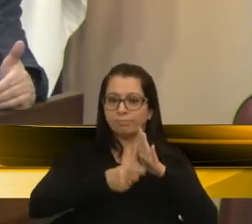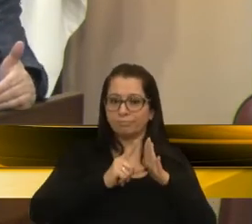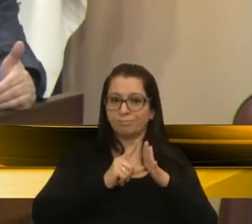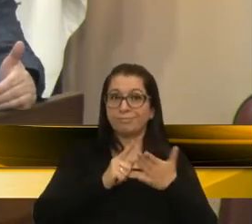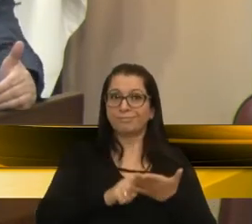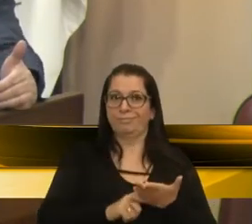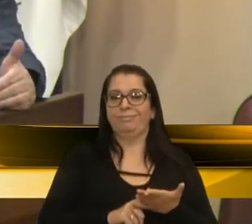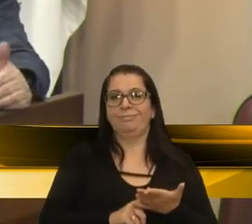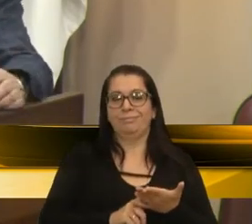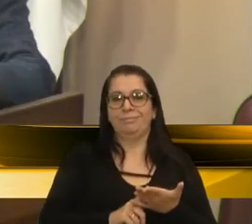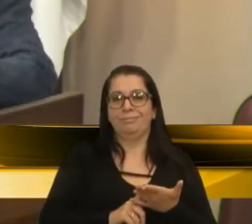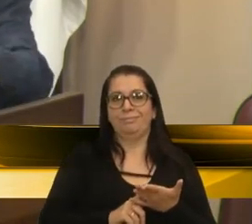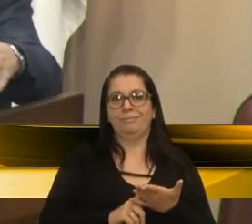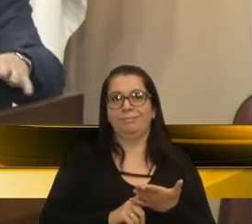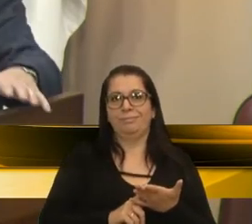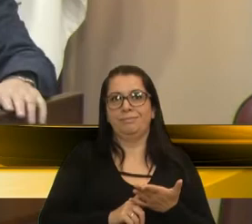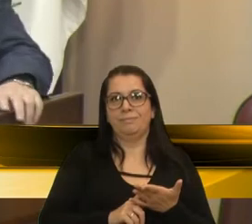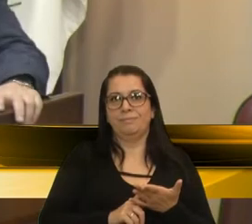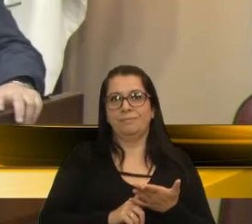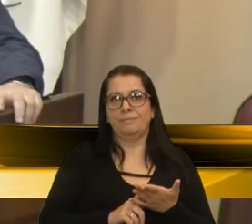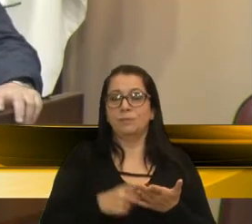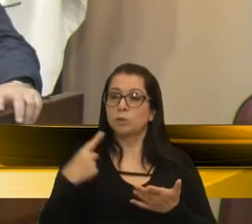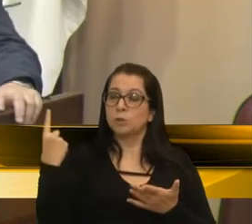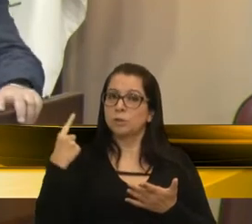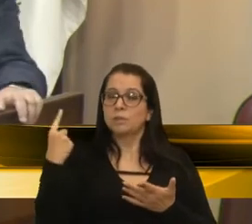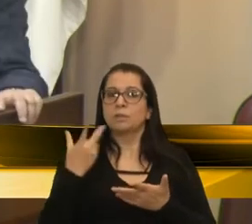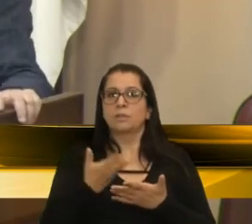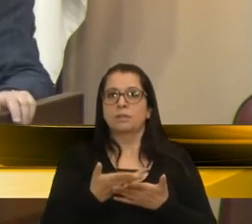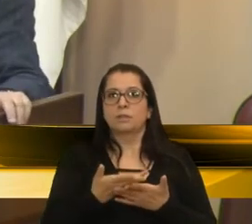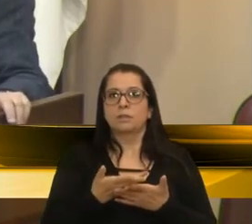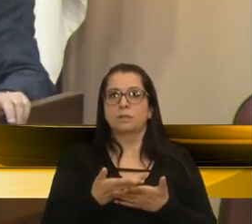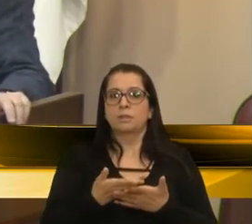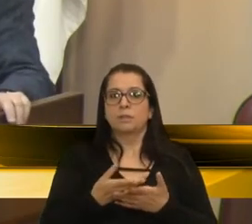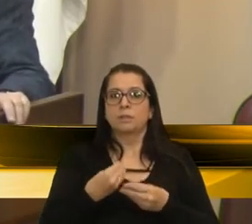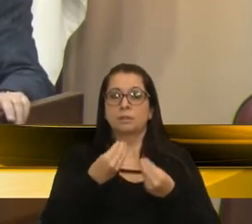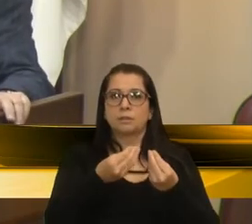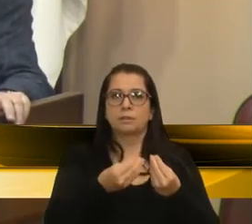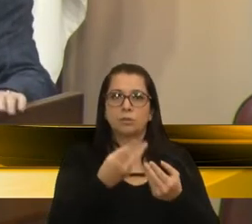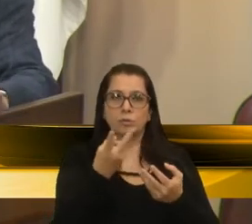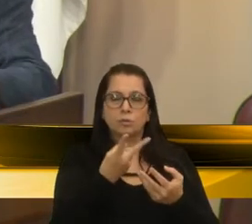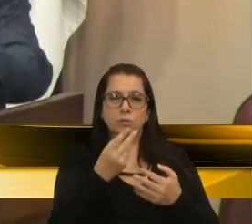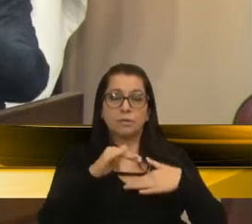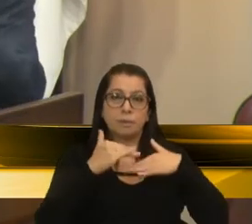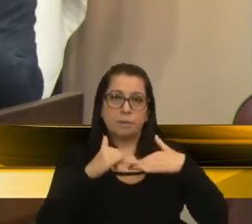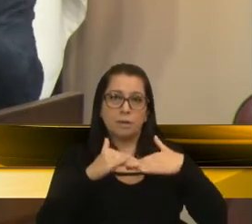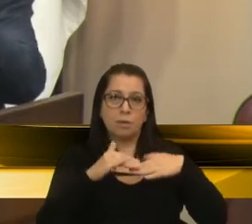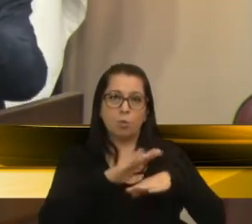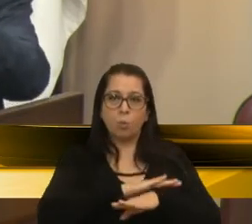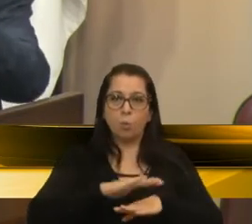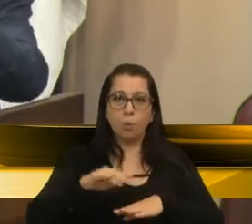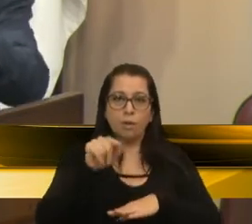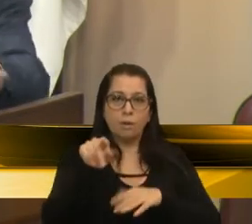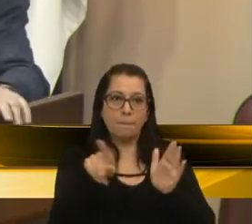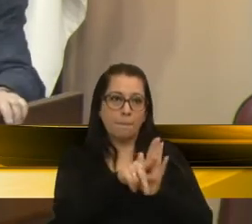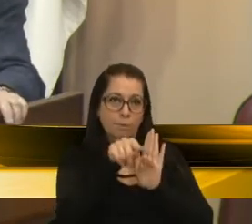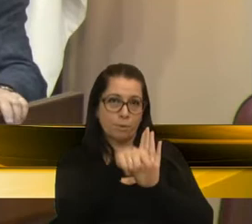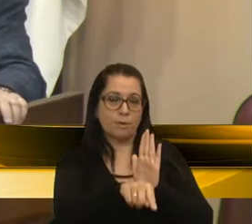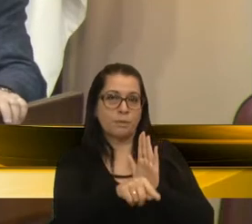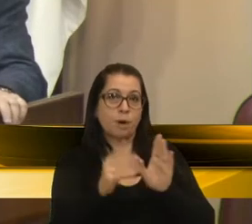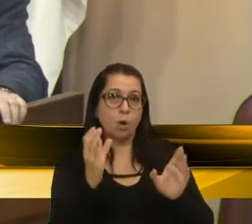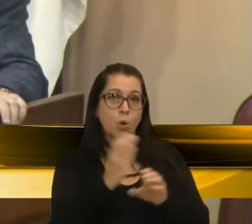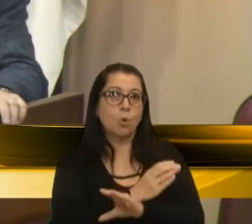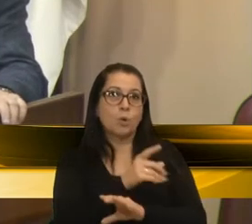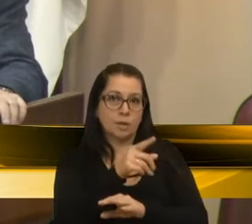antecipar, por conta própria, né, o fornecimento de 2 caminhões de asfalto para exatamente